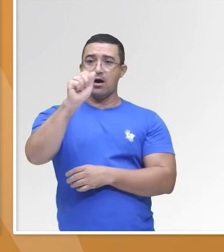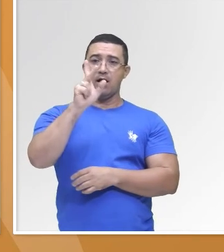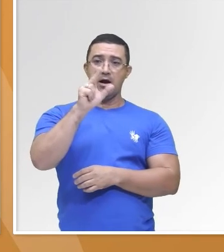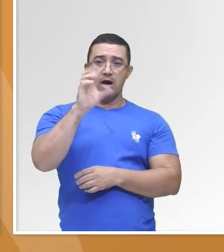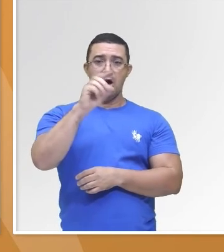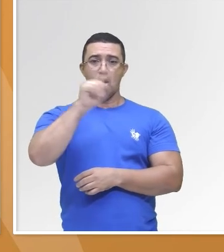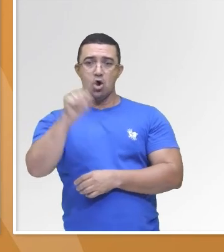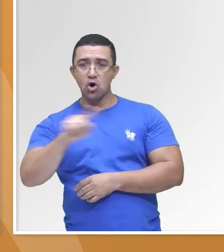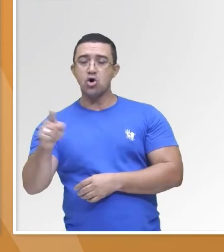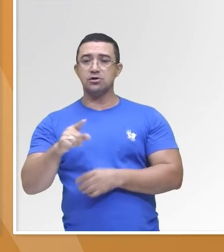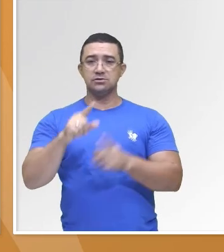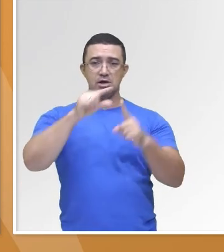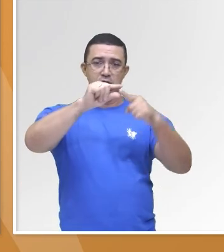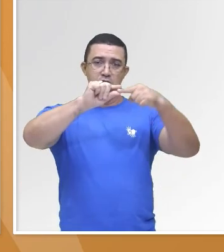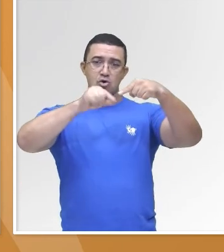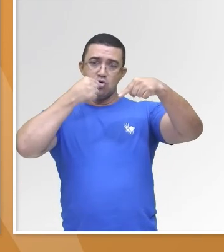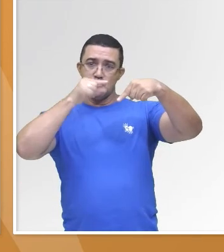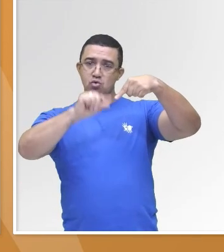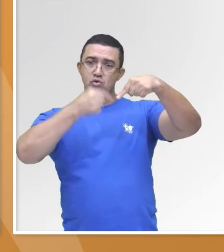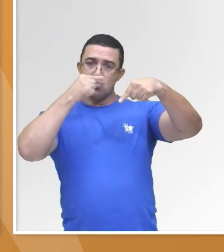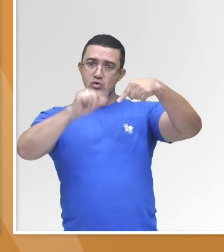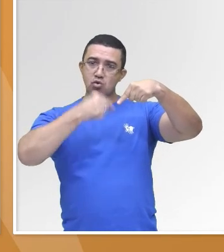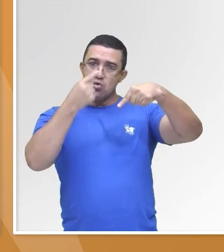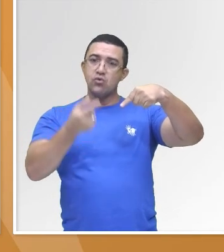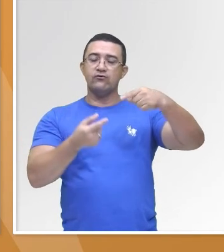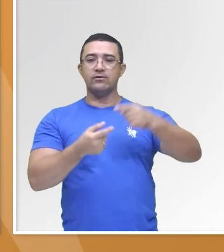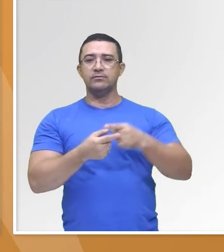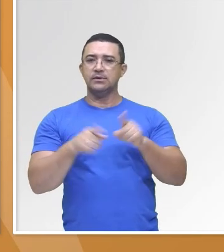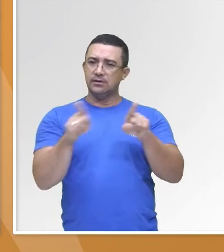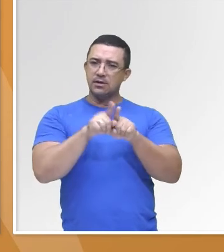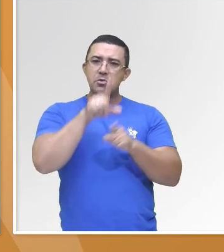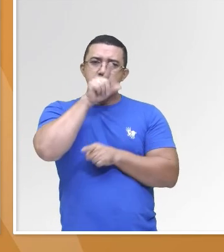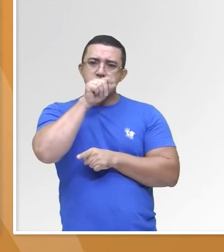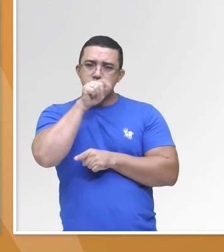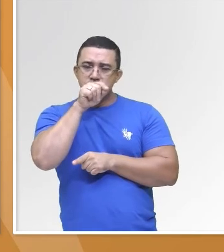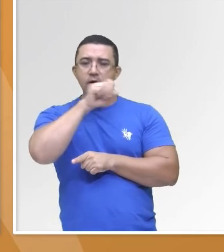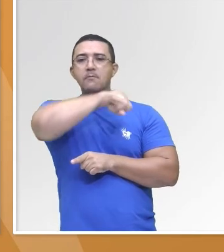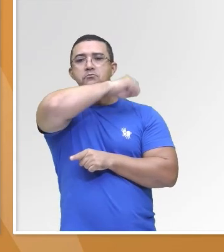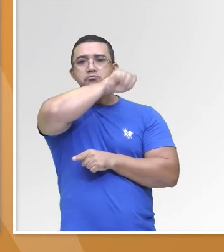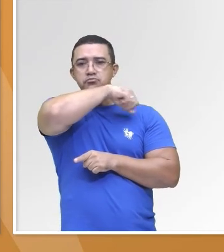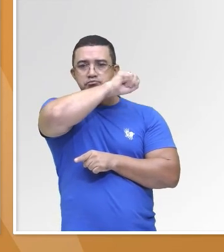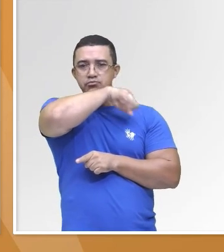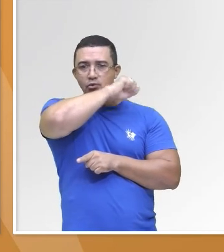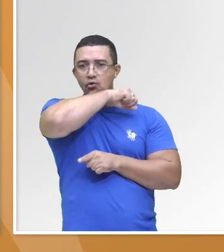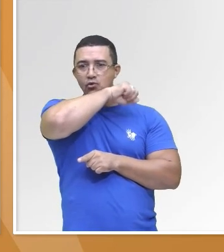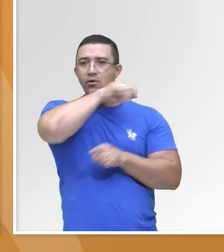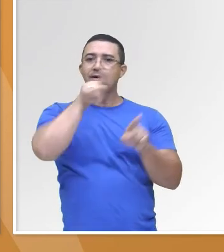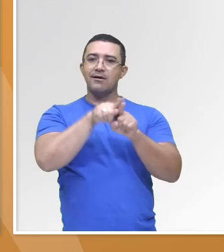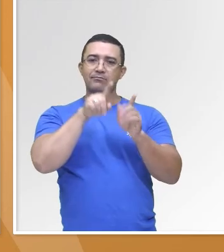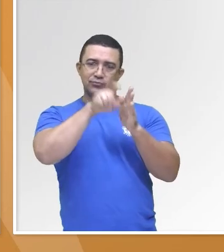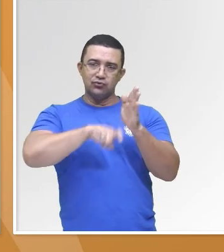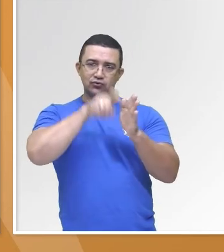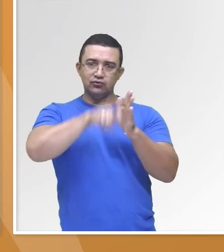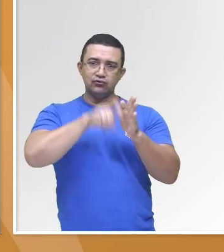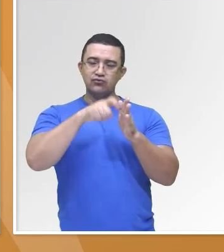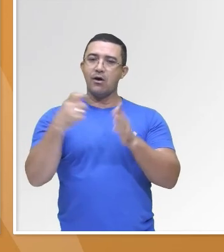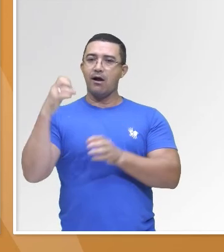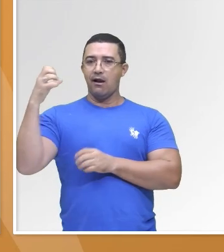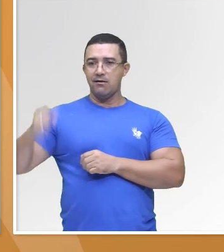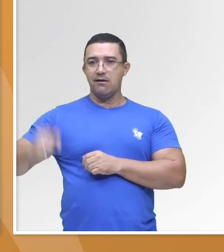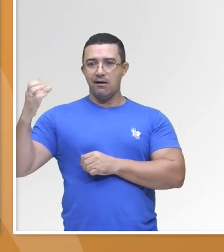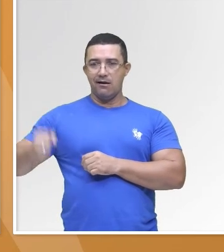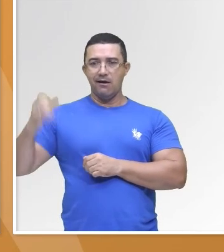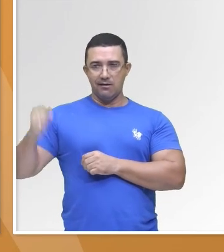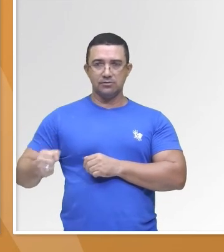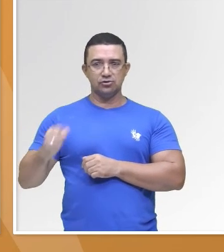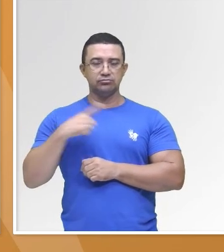seda, fumo, né, o tabaco, criação de aves, suínos e a pecuária leiteira. Então, nem só de indústria,